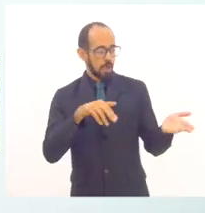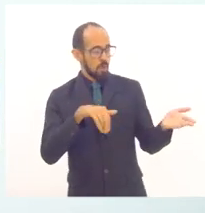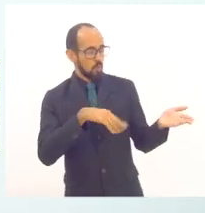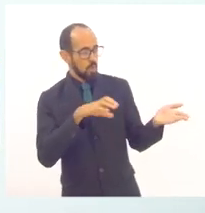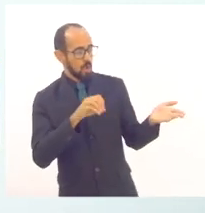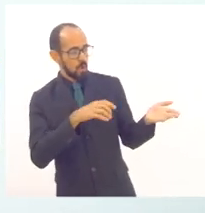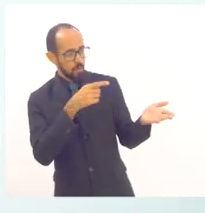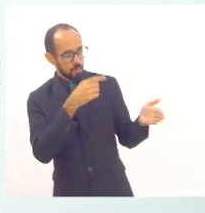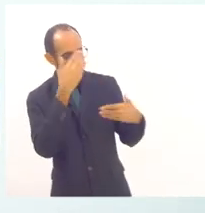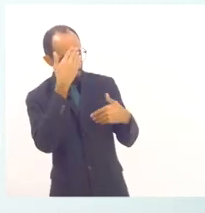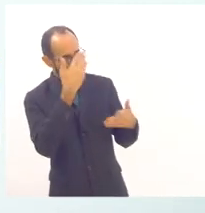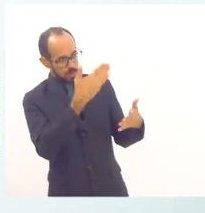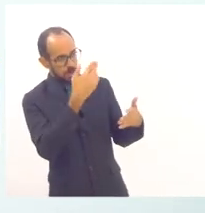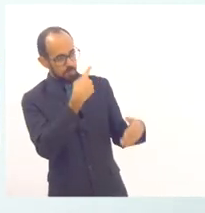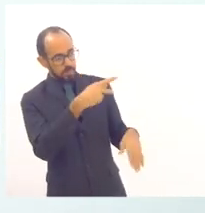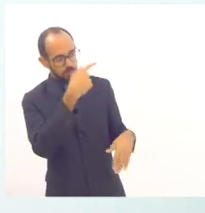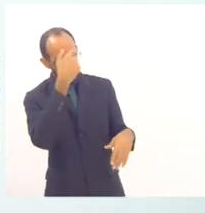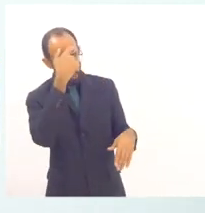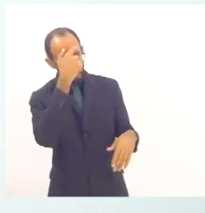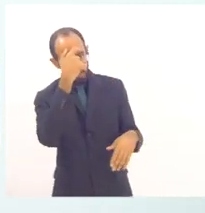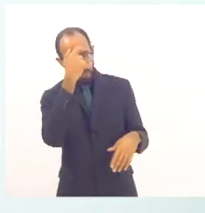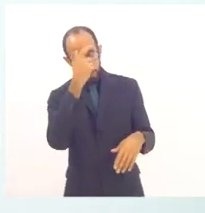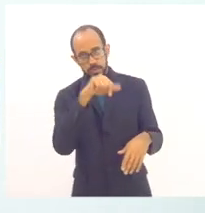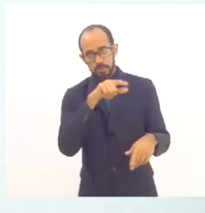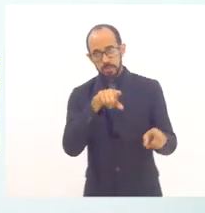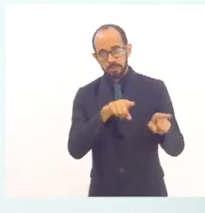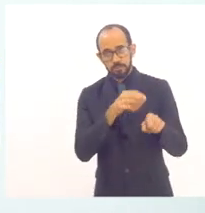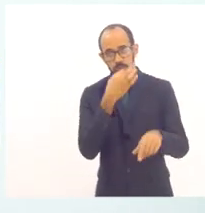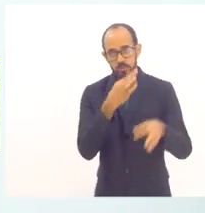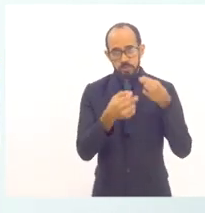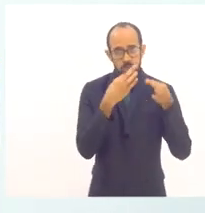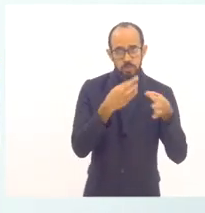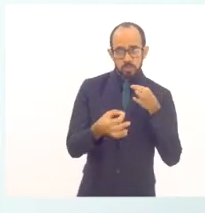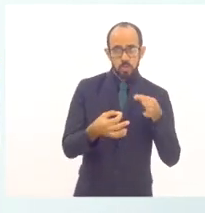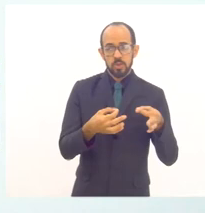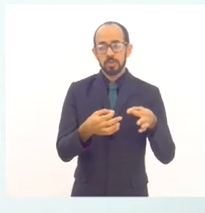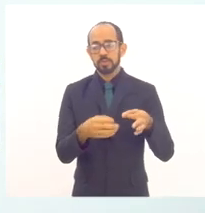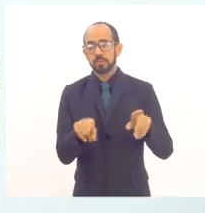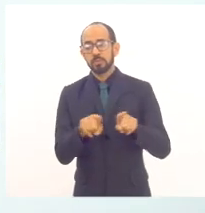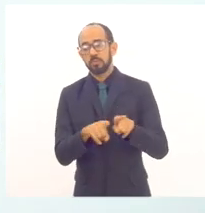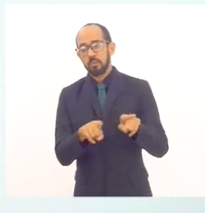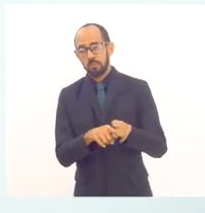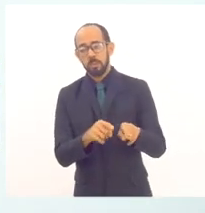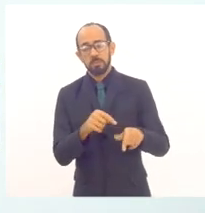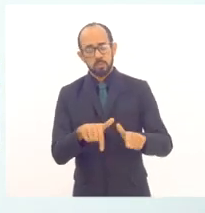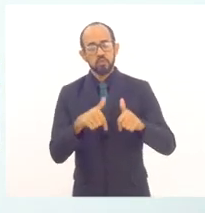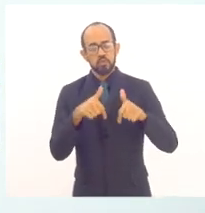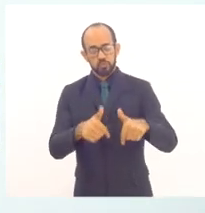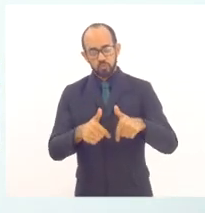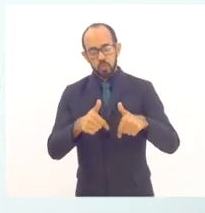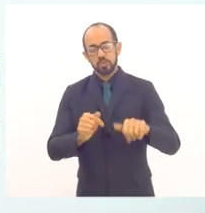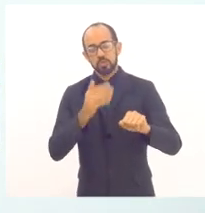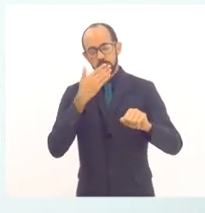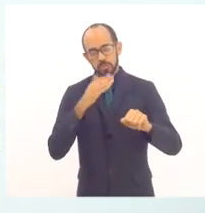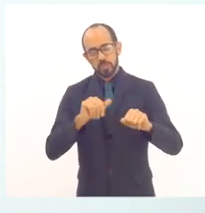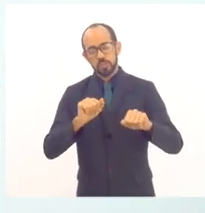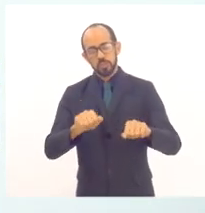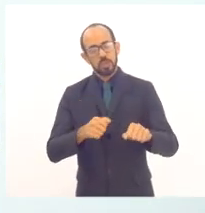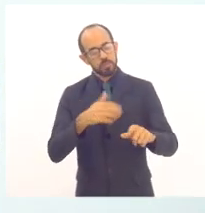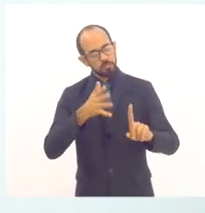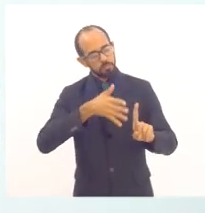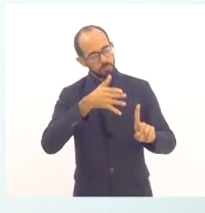Kikongo, obrigado pela sua consciência, pelas suas sugestões e pelo seu esforço de convocação. A palavra